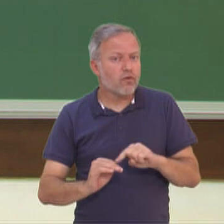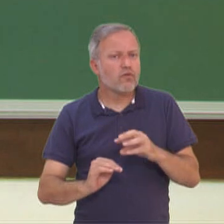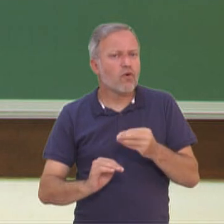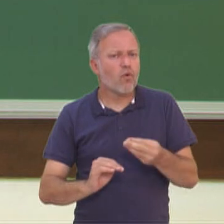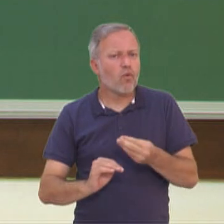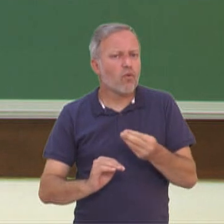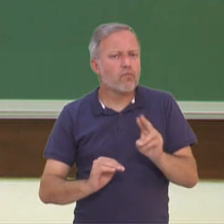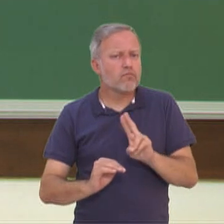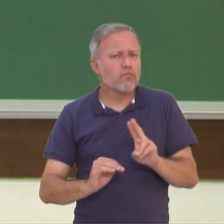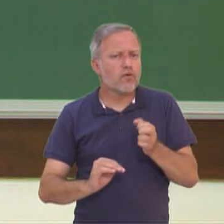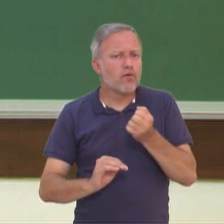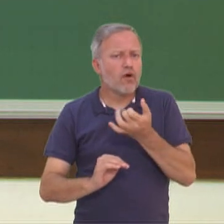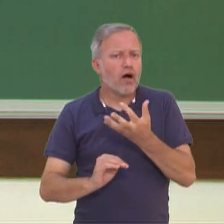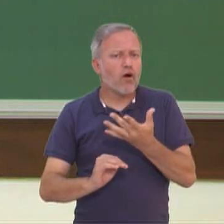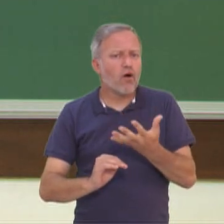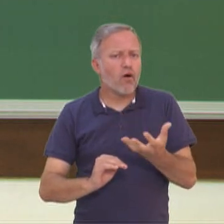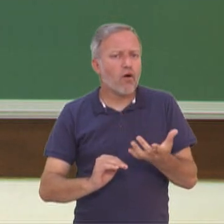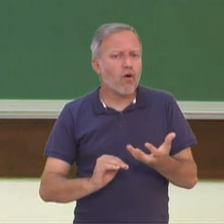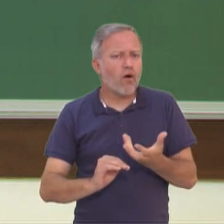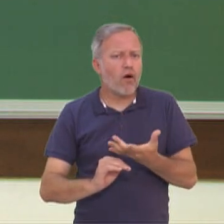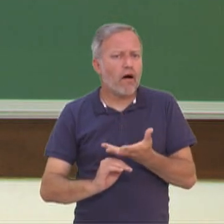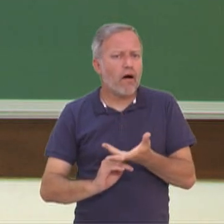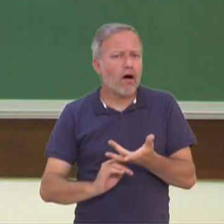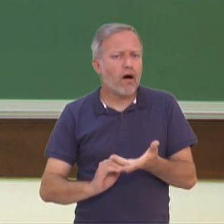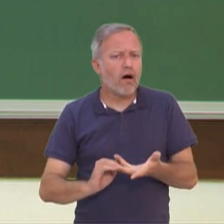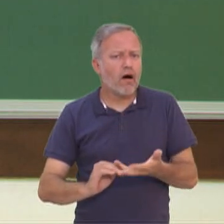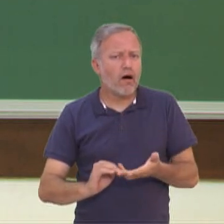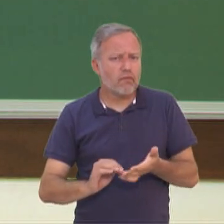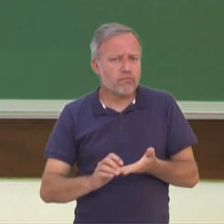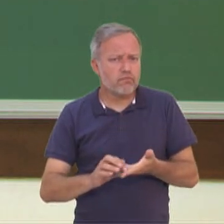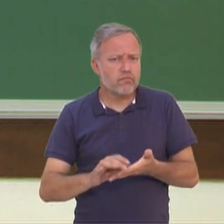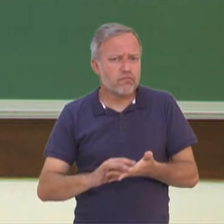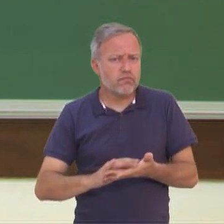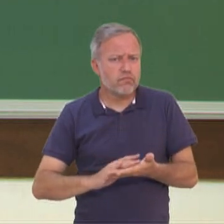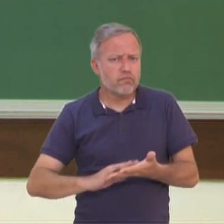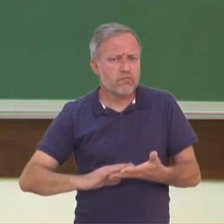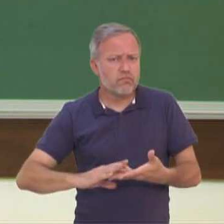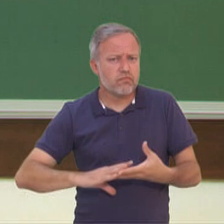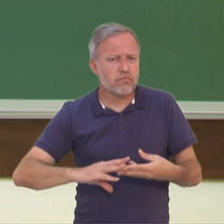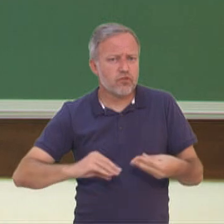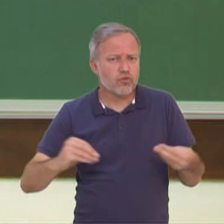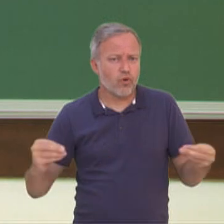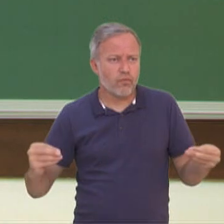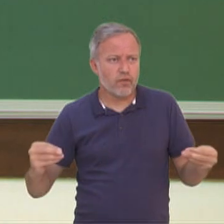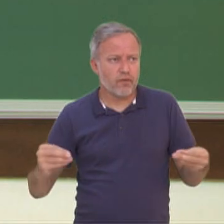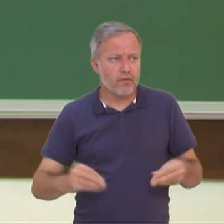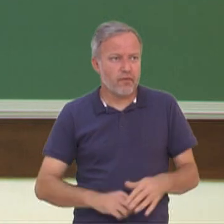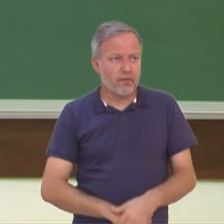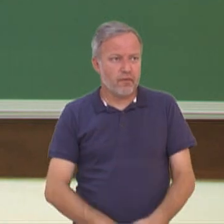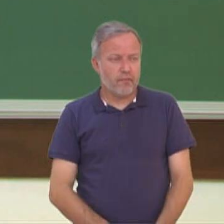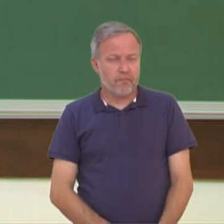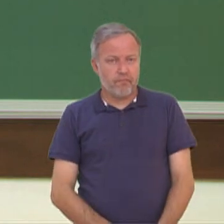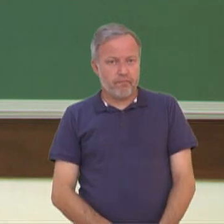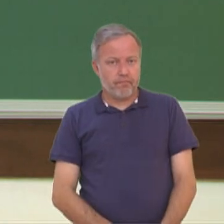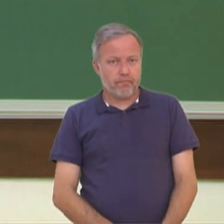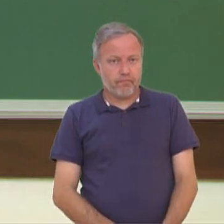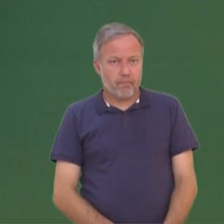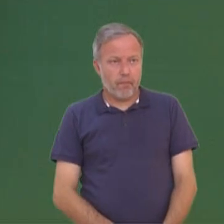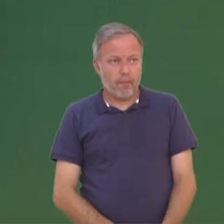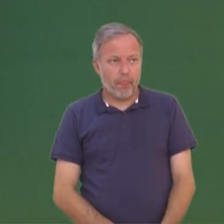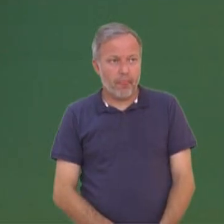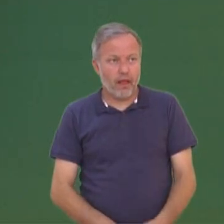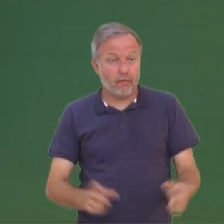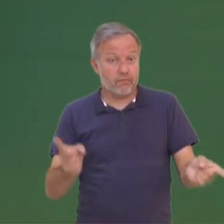ser utilizados para destruir substâncias tão complexas. Isso é parte do que nós vamos falar hoje. Vamos para os nossos